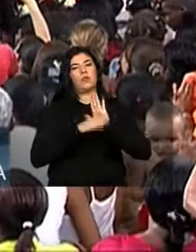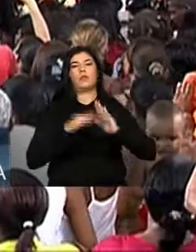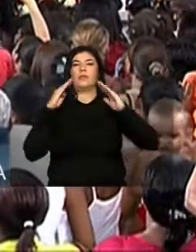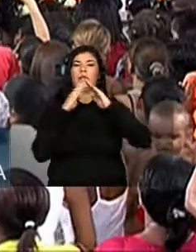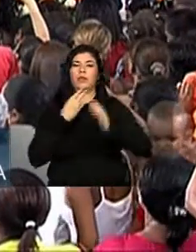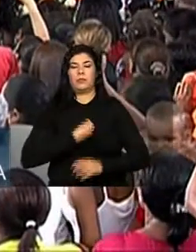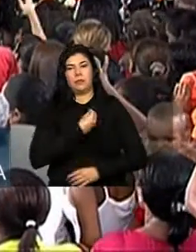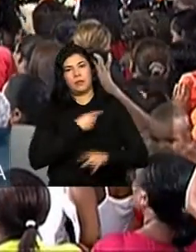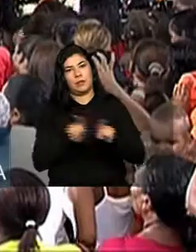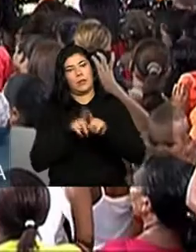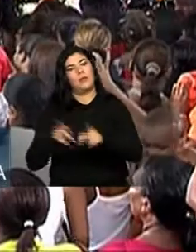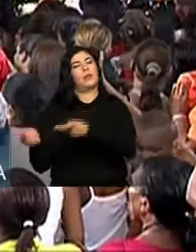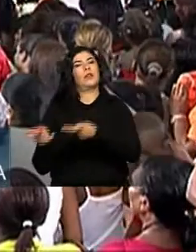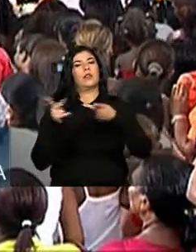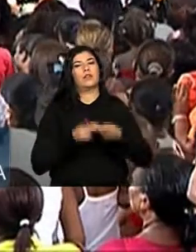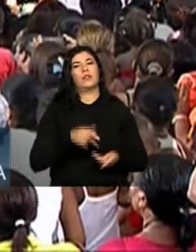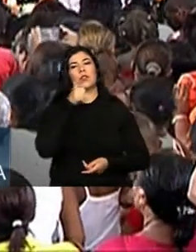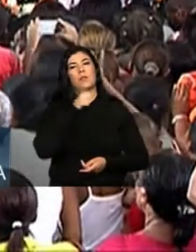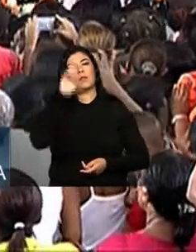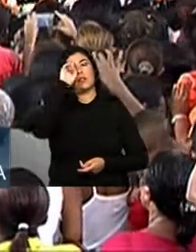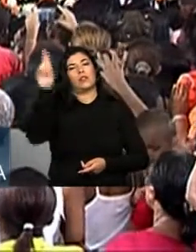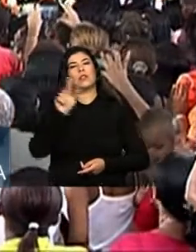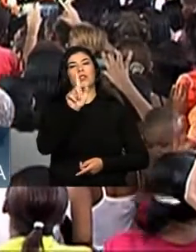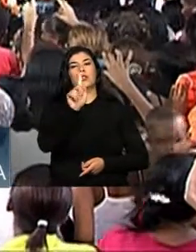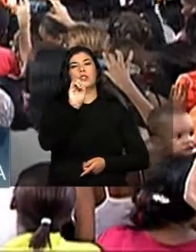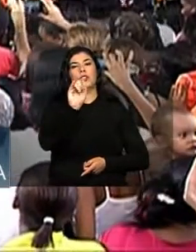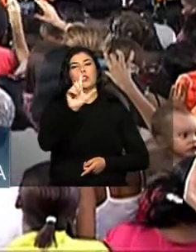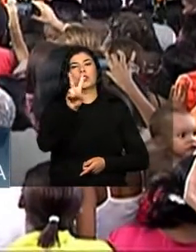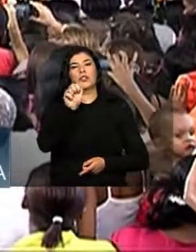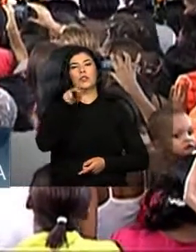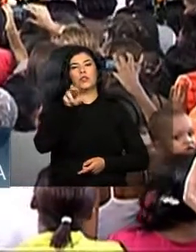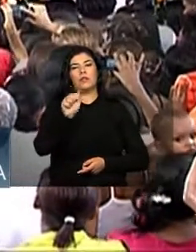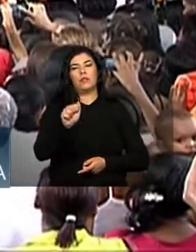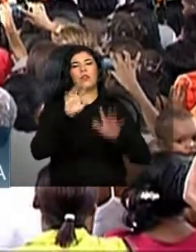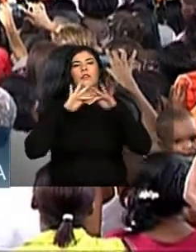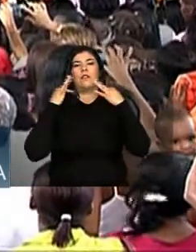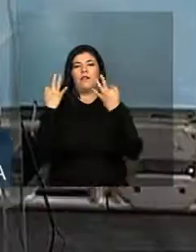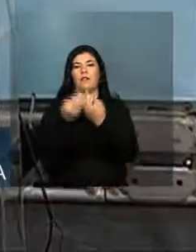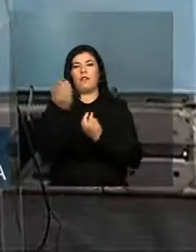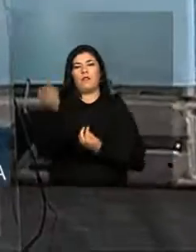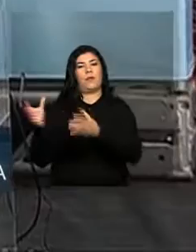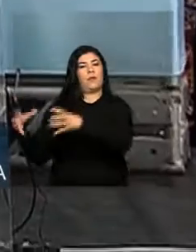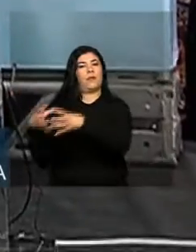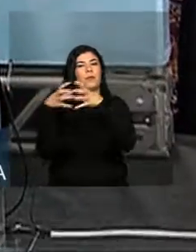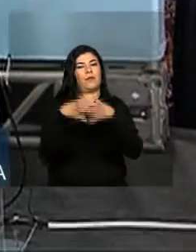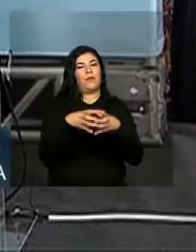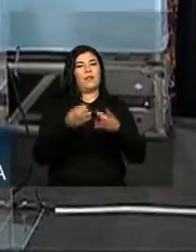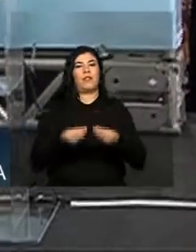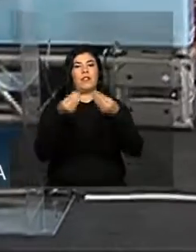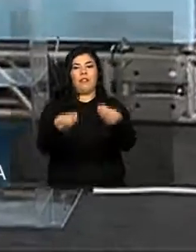Convidamos a senhora Rilvânia Lima de Almeida dos Santos e família para receberem a chave de sua